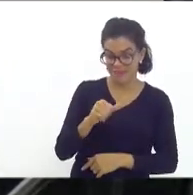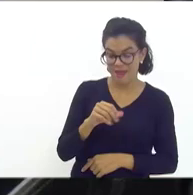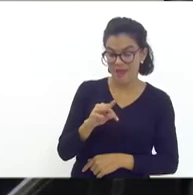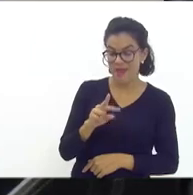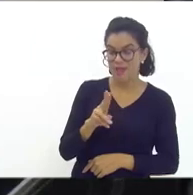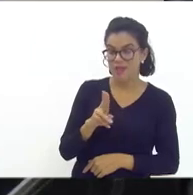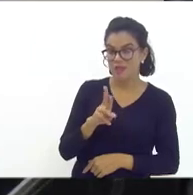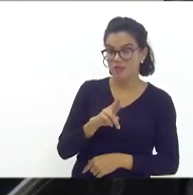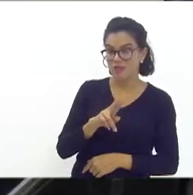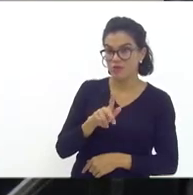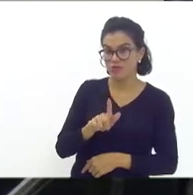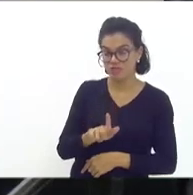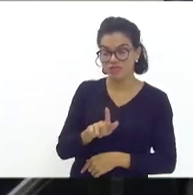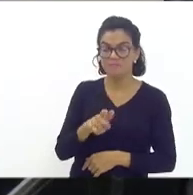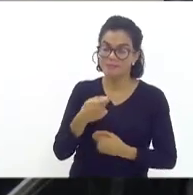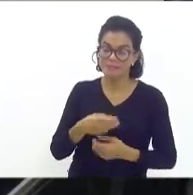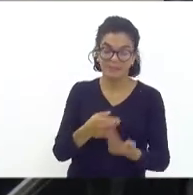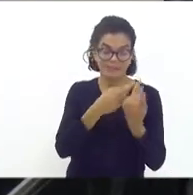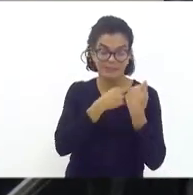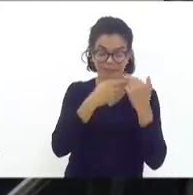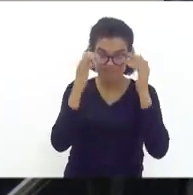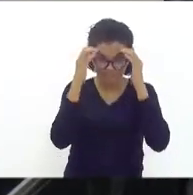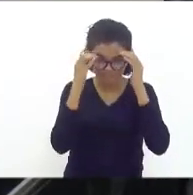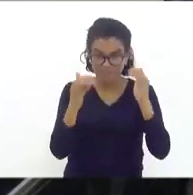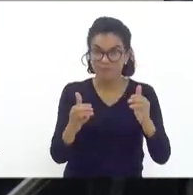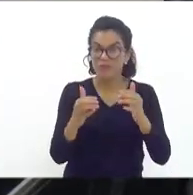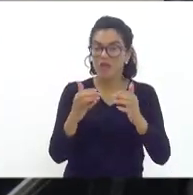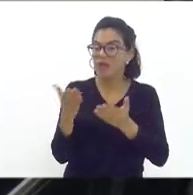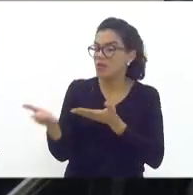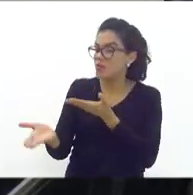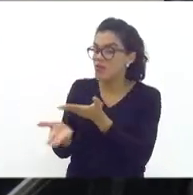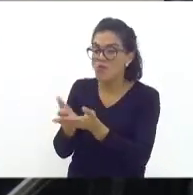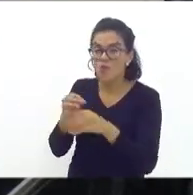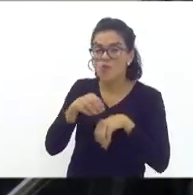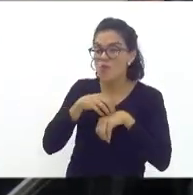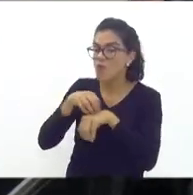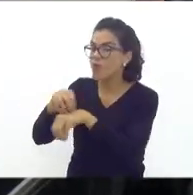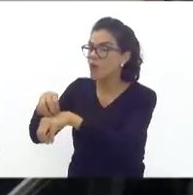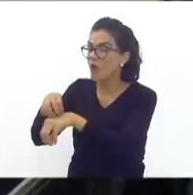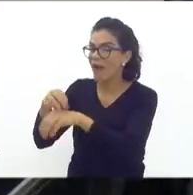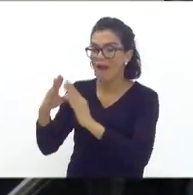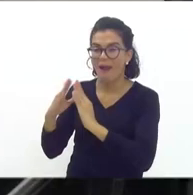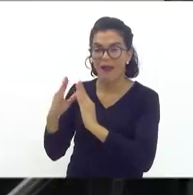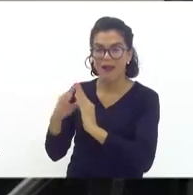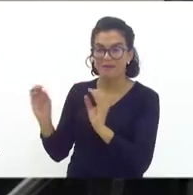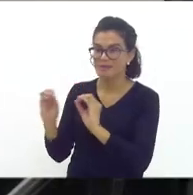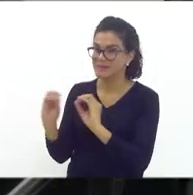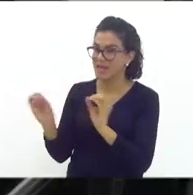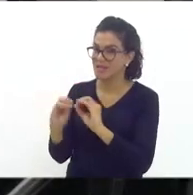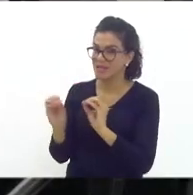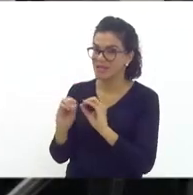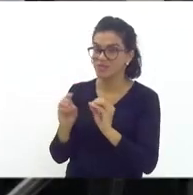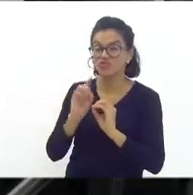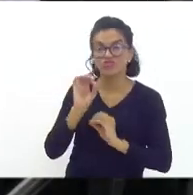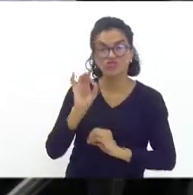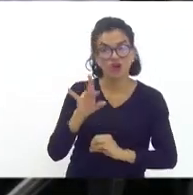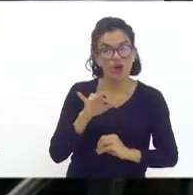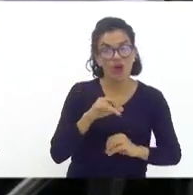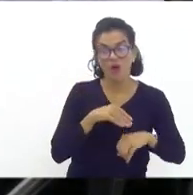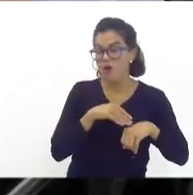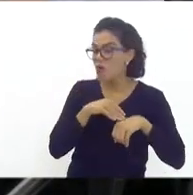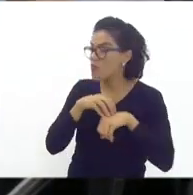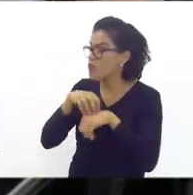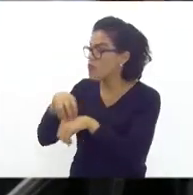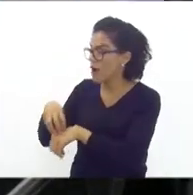esse gás virtual ele não atende as residências ela vai entender veículos com preço